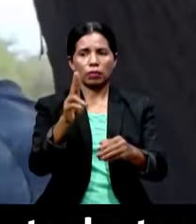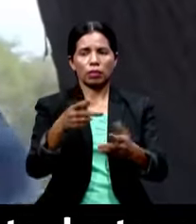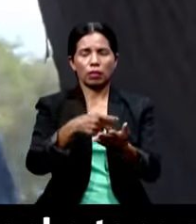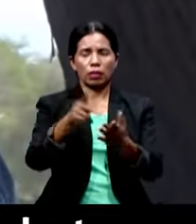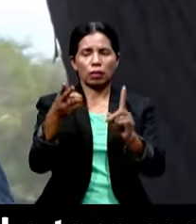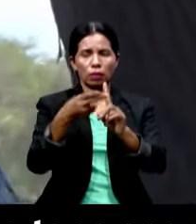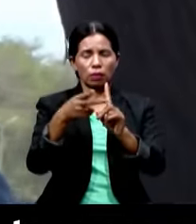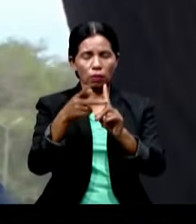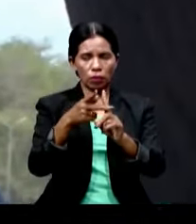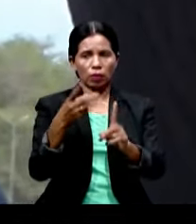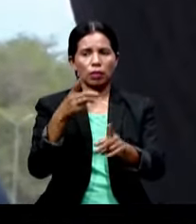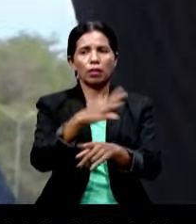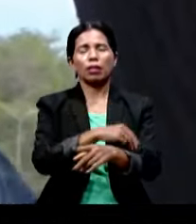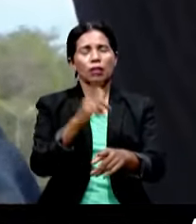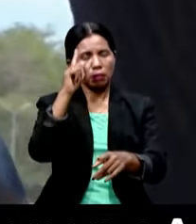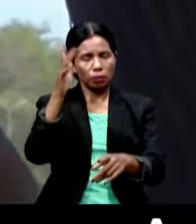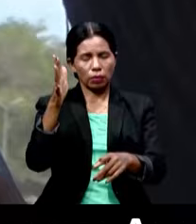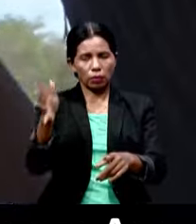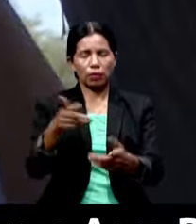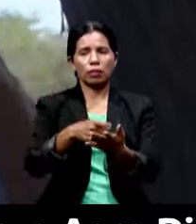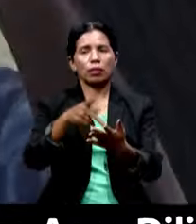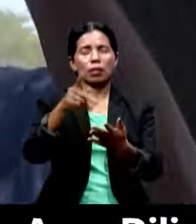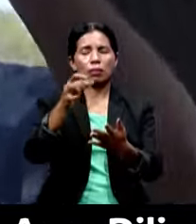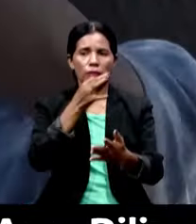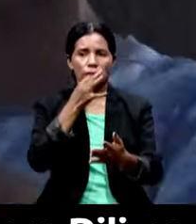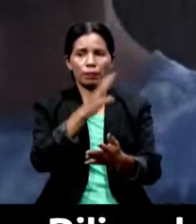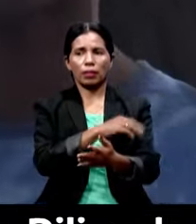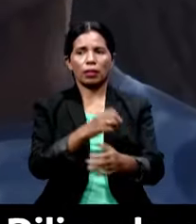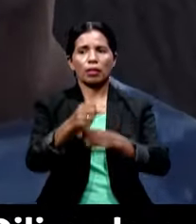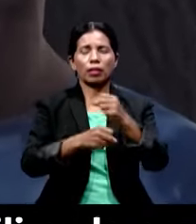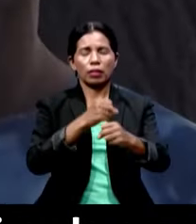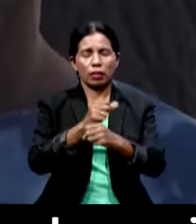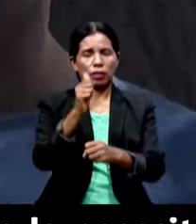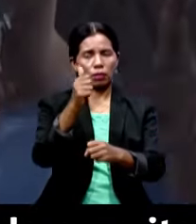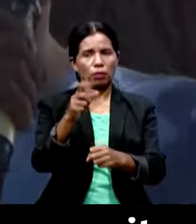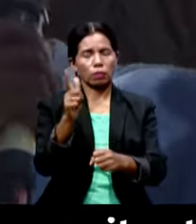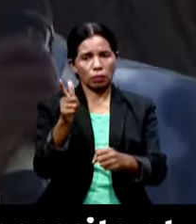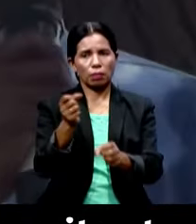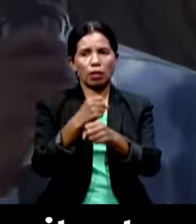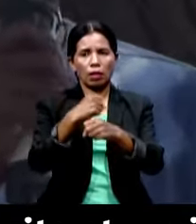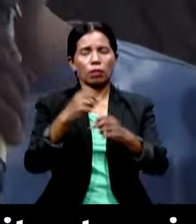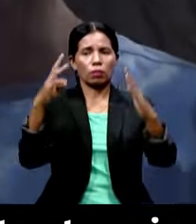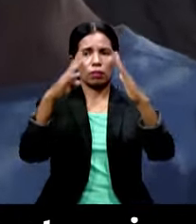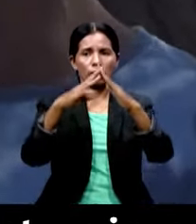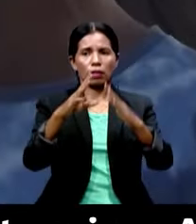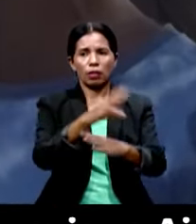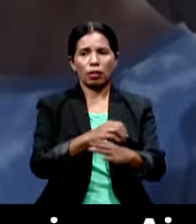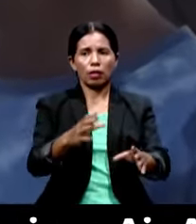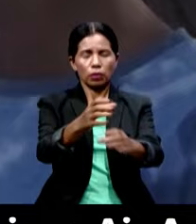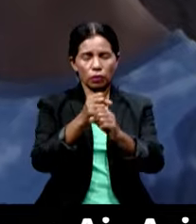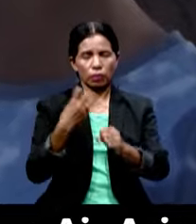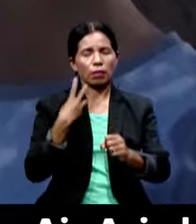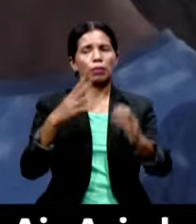selukos $50 ani ujaba hal hobu de zaras ka tike sa lolu lolu mo pura ri umaida de bente ska motor mai agar ka so ban